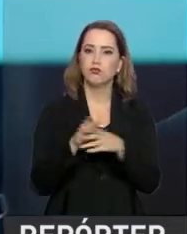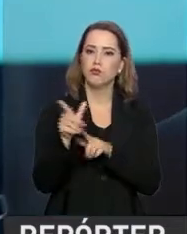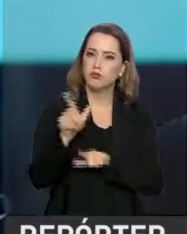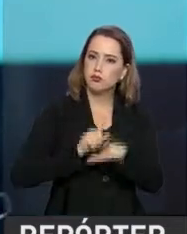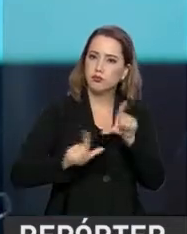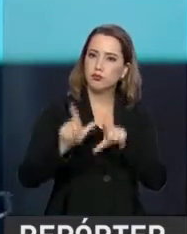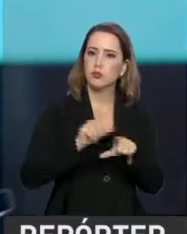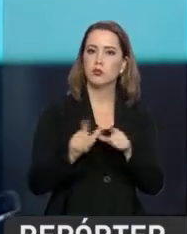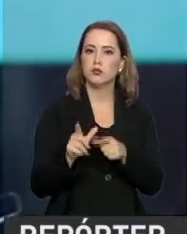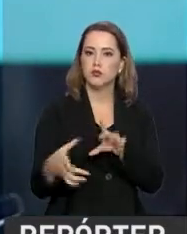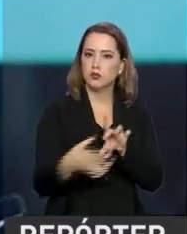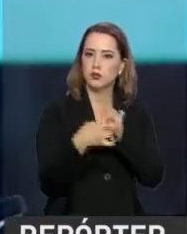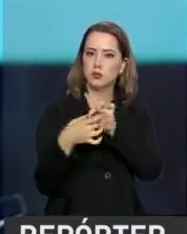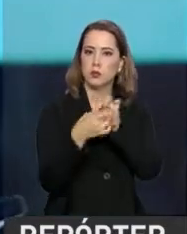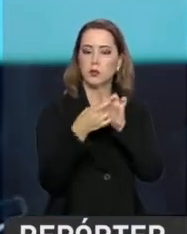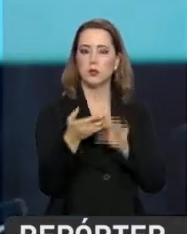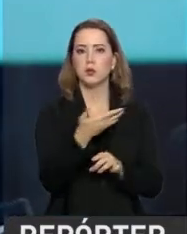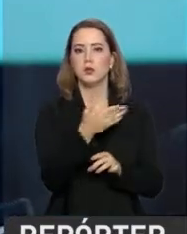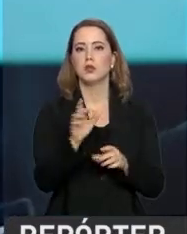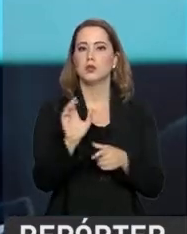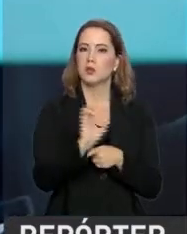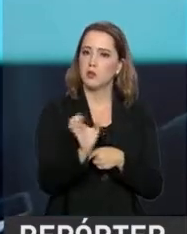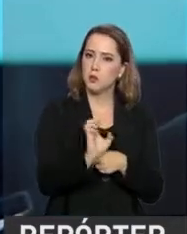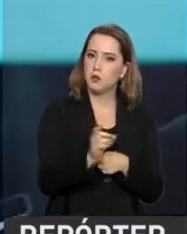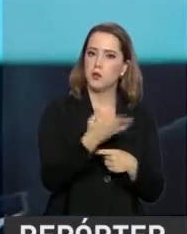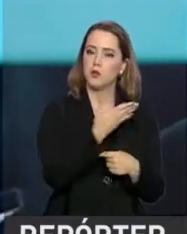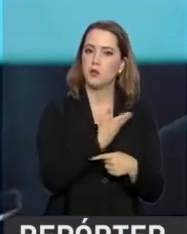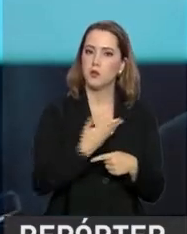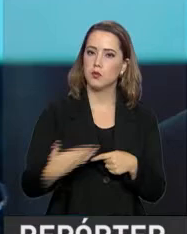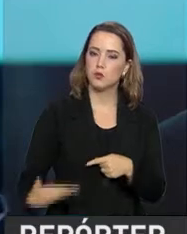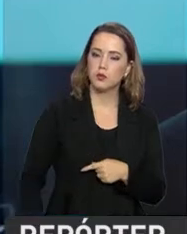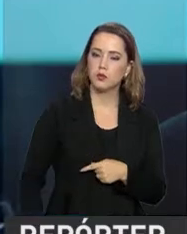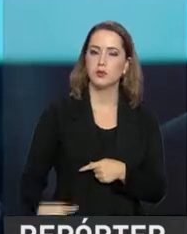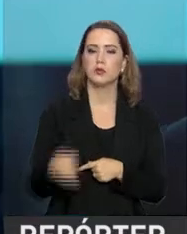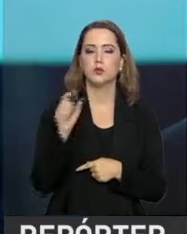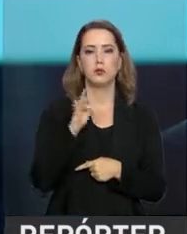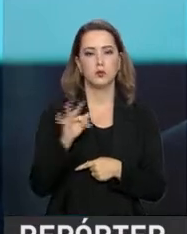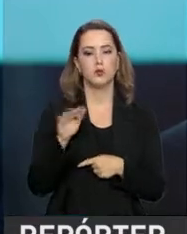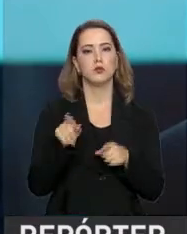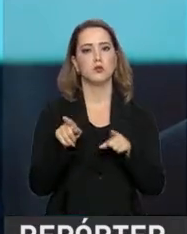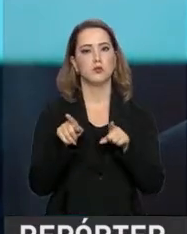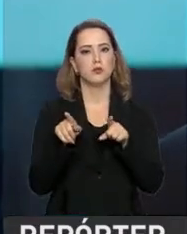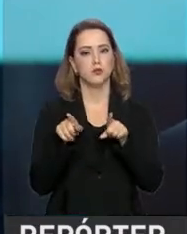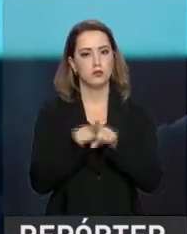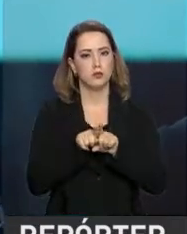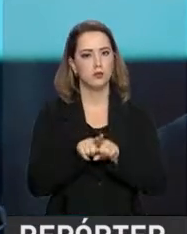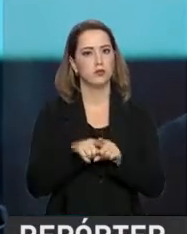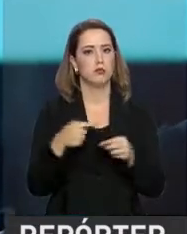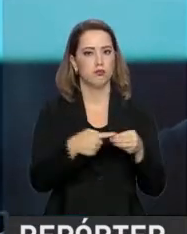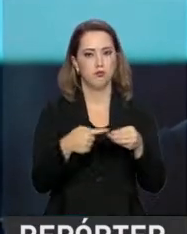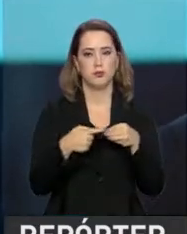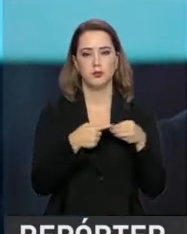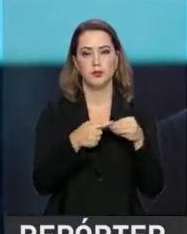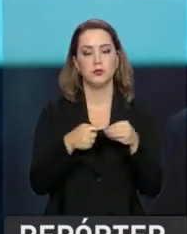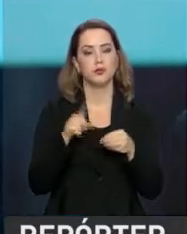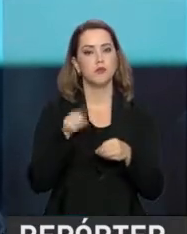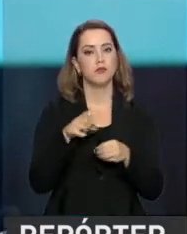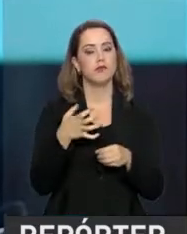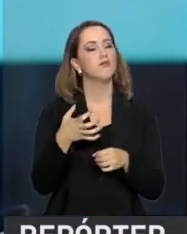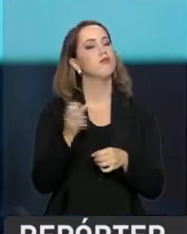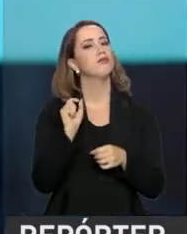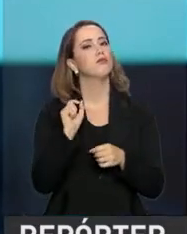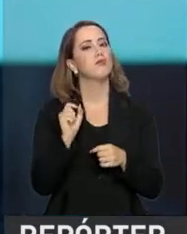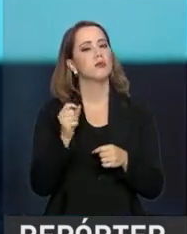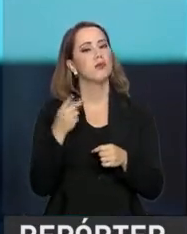articuladas entre os governos locais, ou os governos subnacionais, e o governo federal, no sentido de